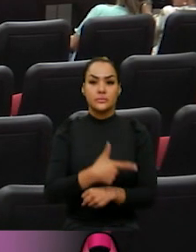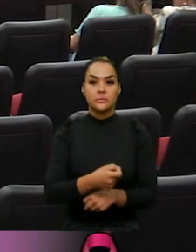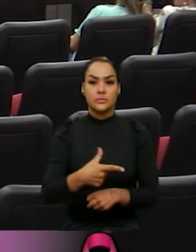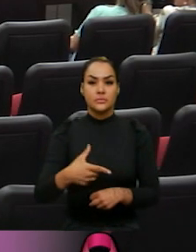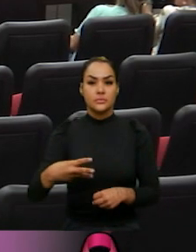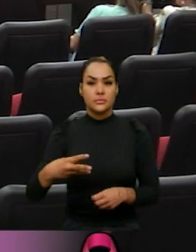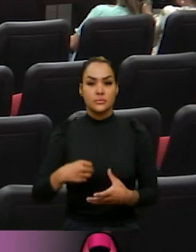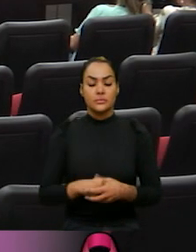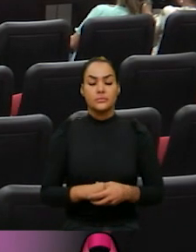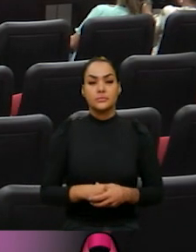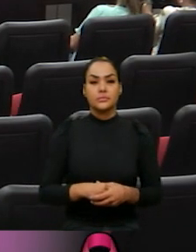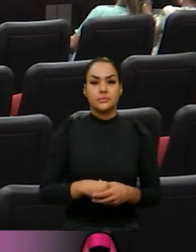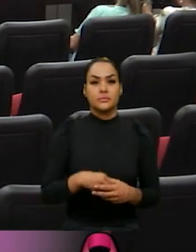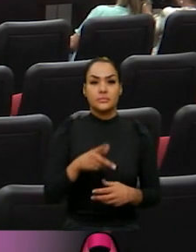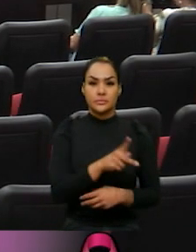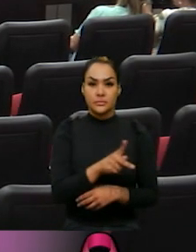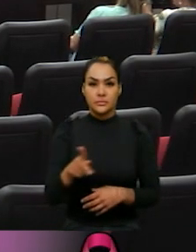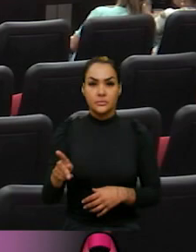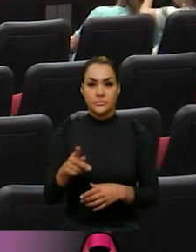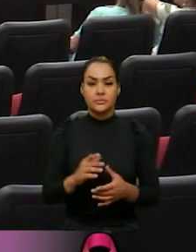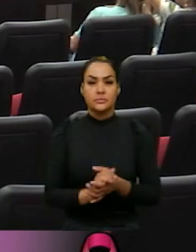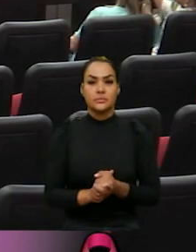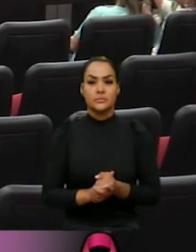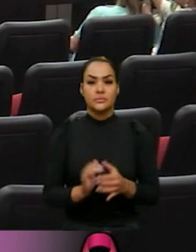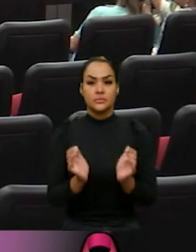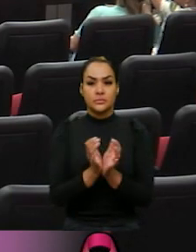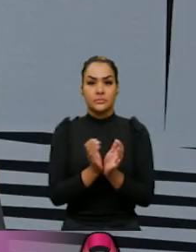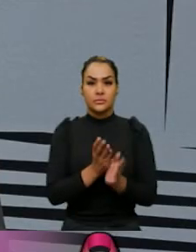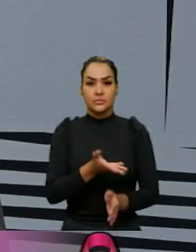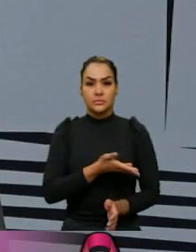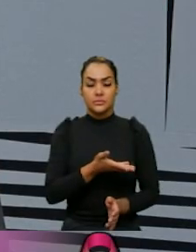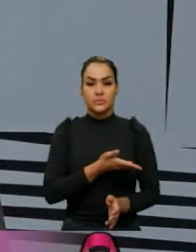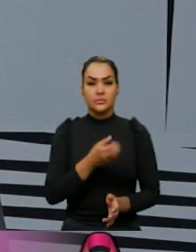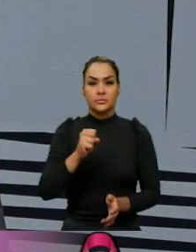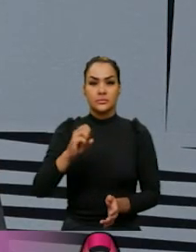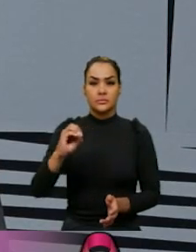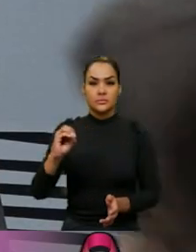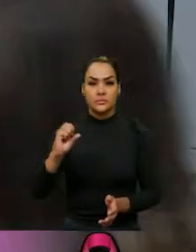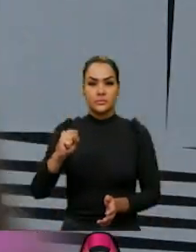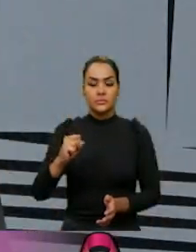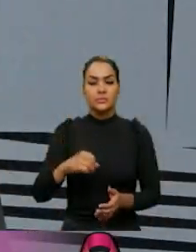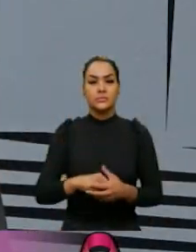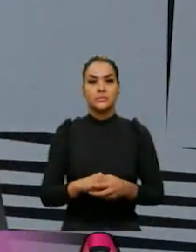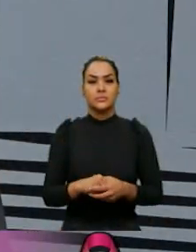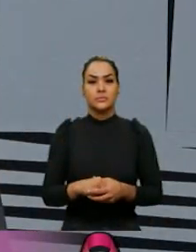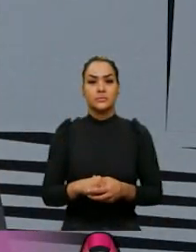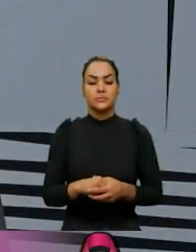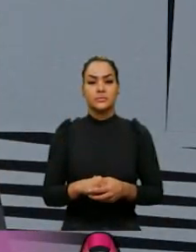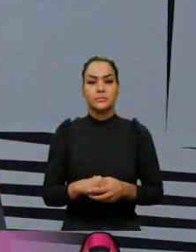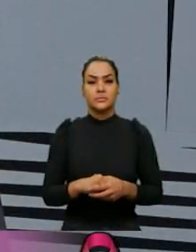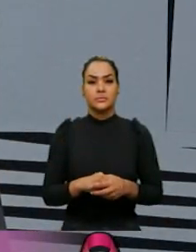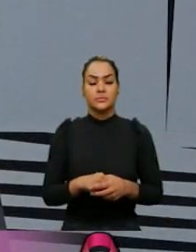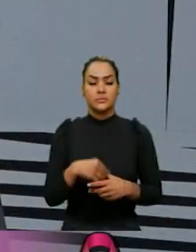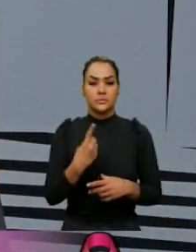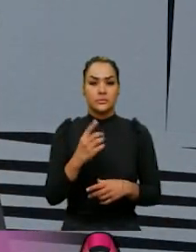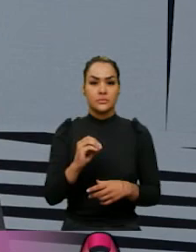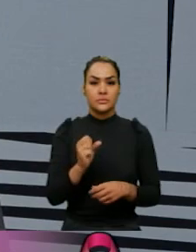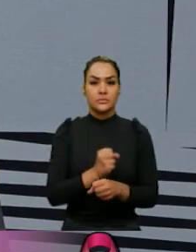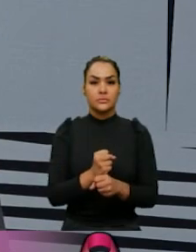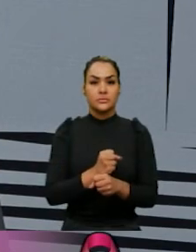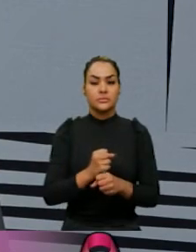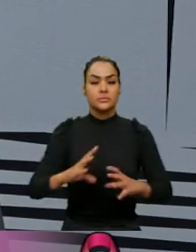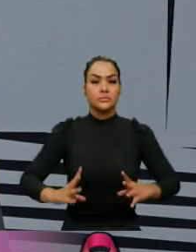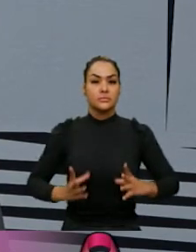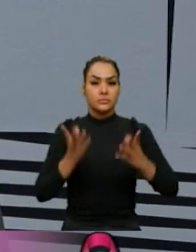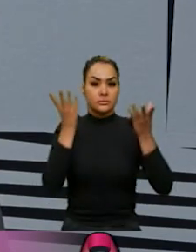347/2023. Senhora Presidente, considerando que o grupo de amigos SOS Entidades há 10 anos vem fazendo eventos